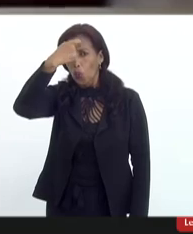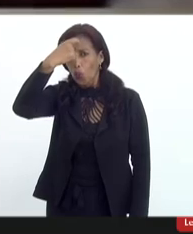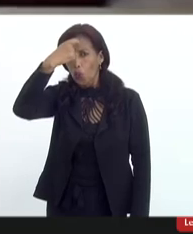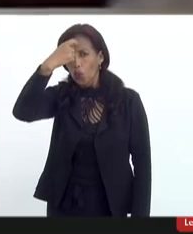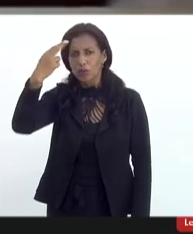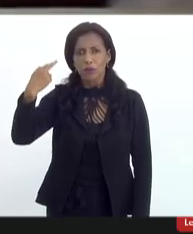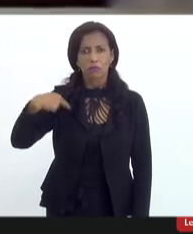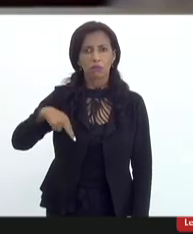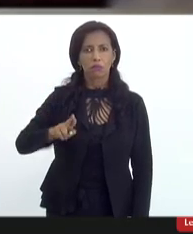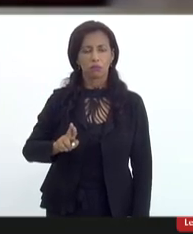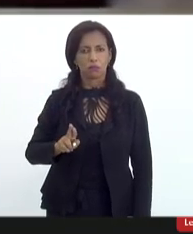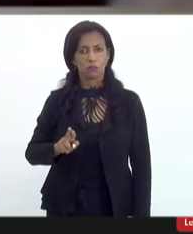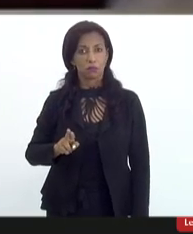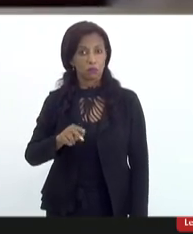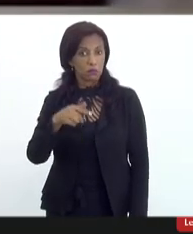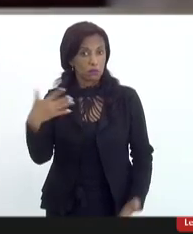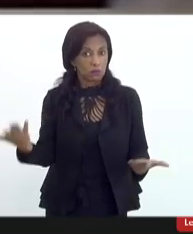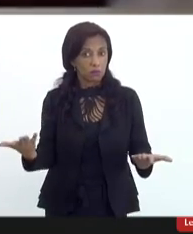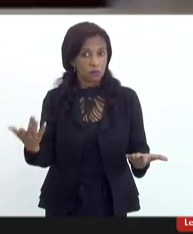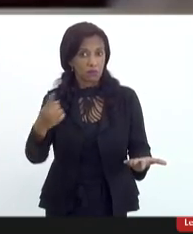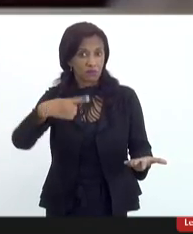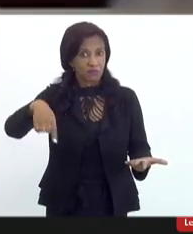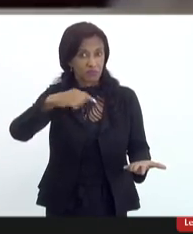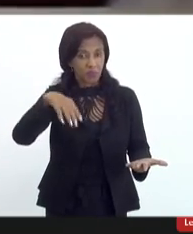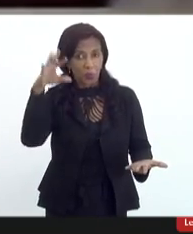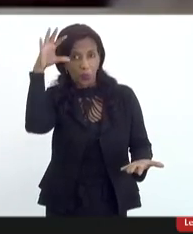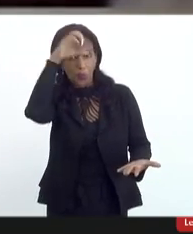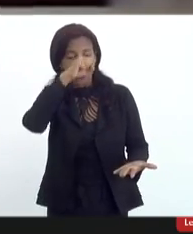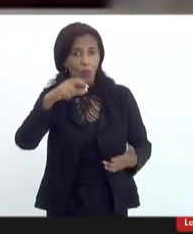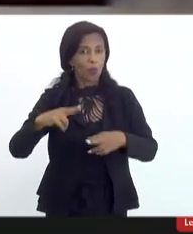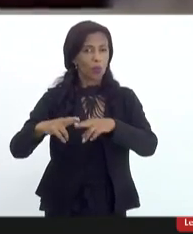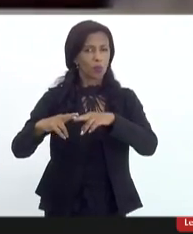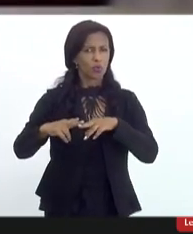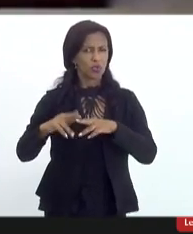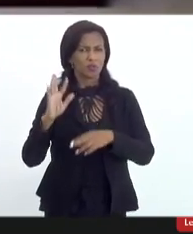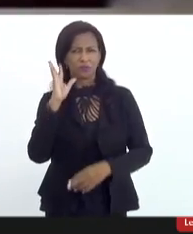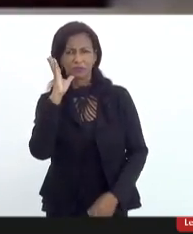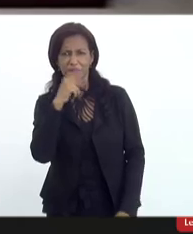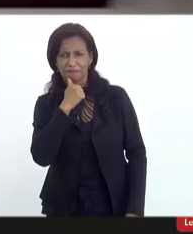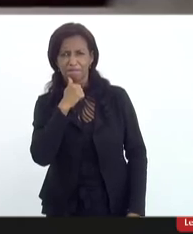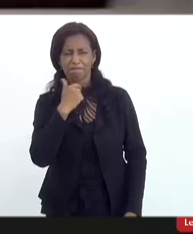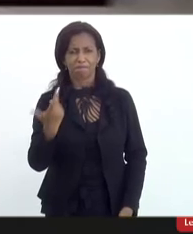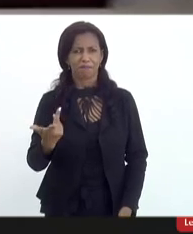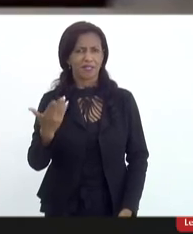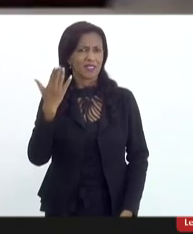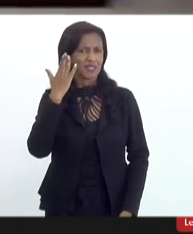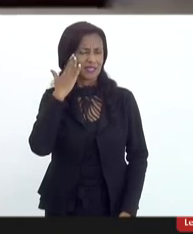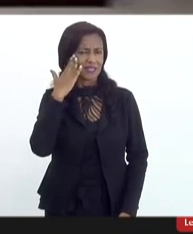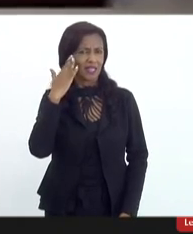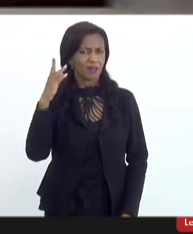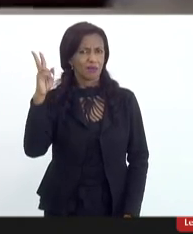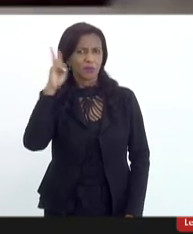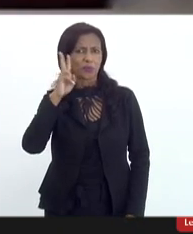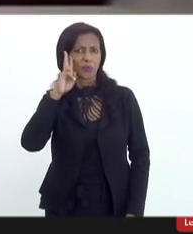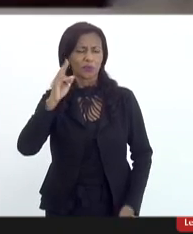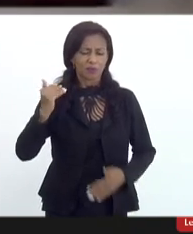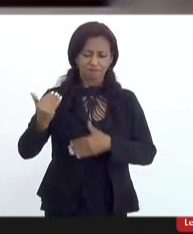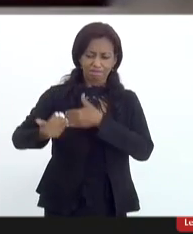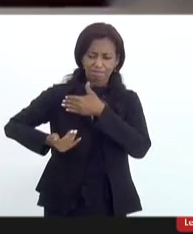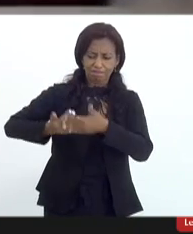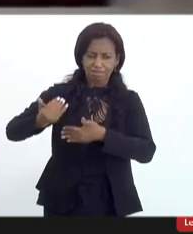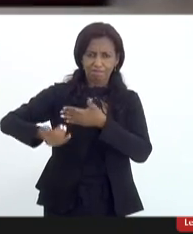e religião. A gente pode compreender os motivos dessa demora, a gente pode compreender historicamente, a partir desses